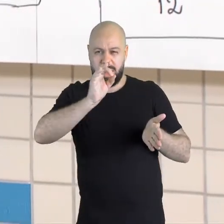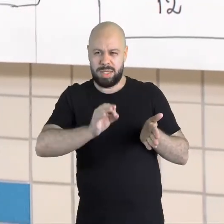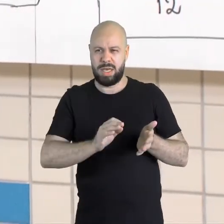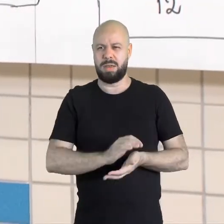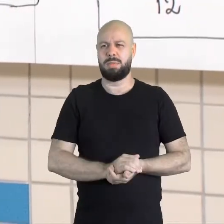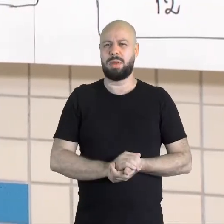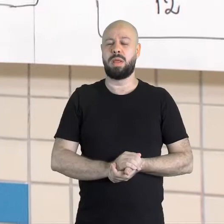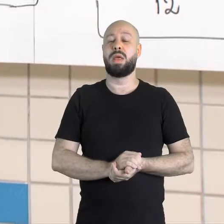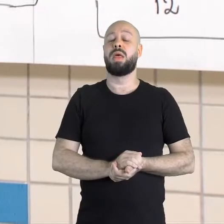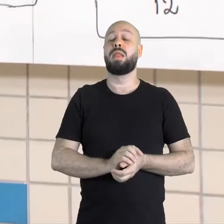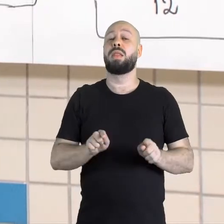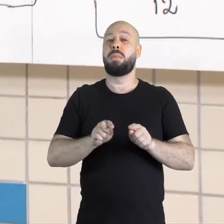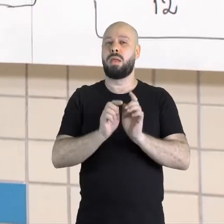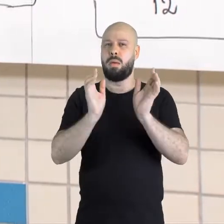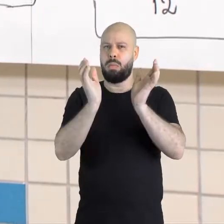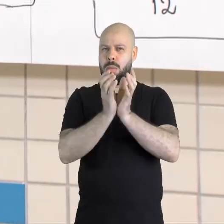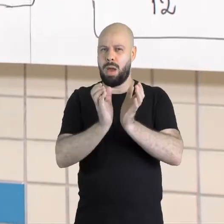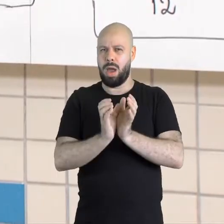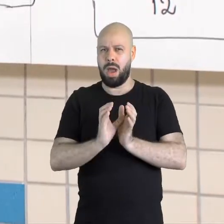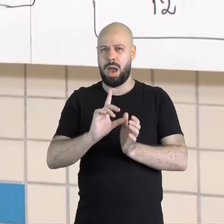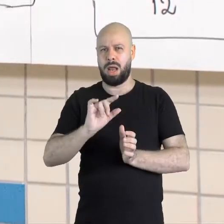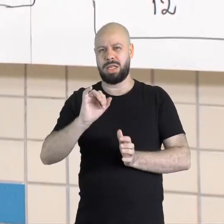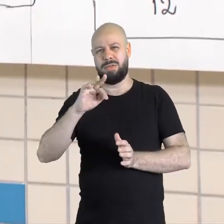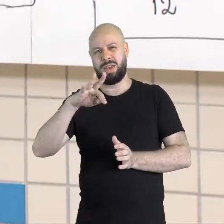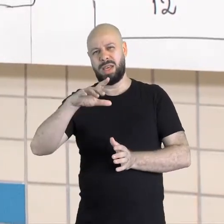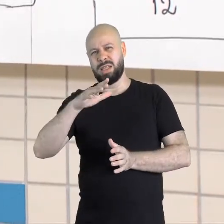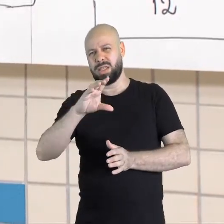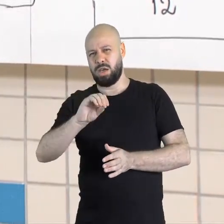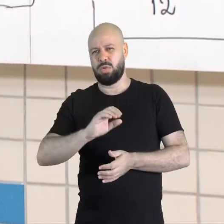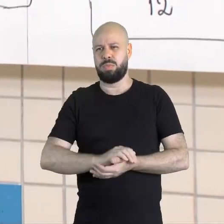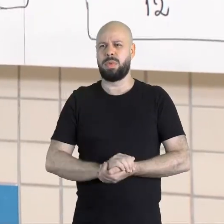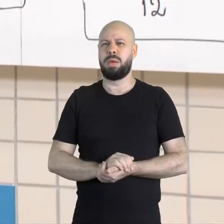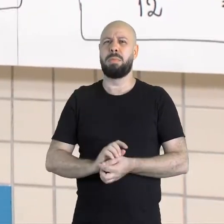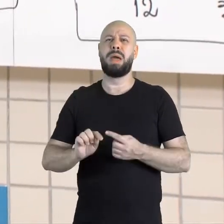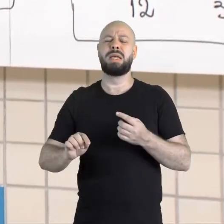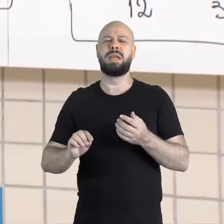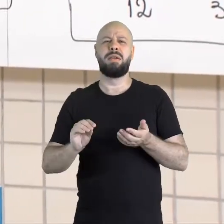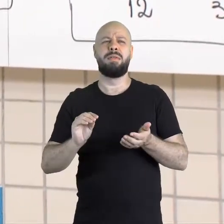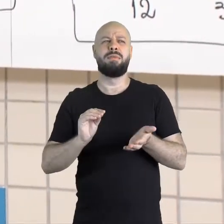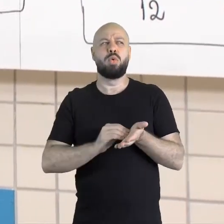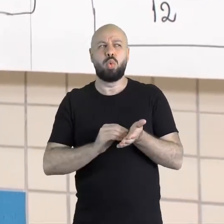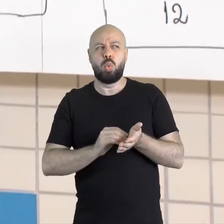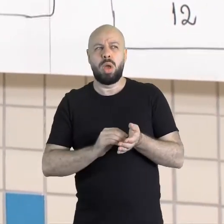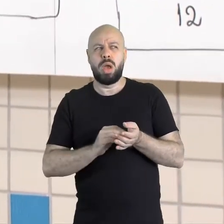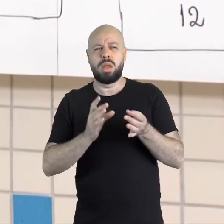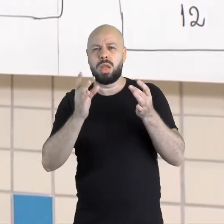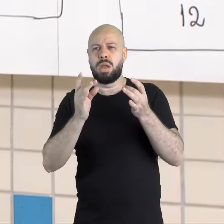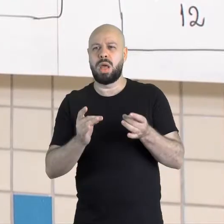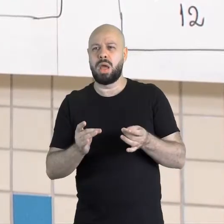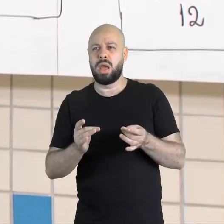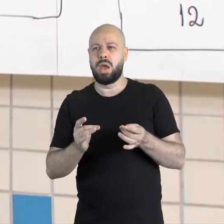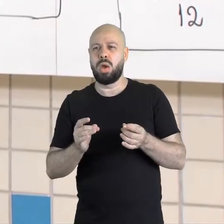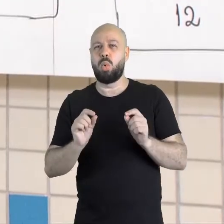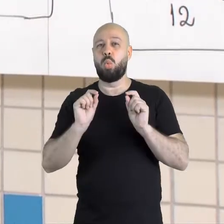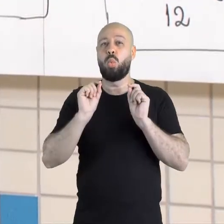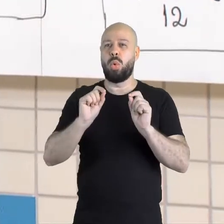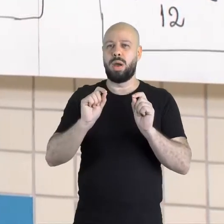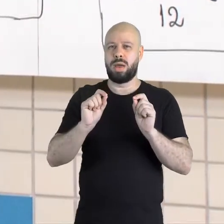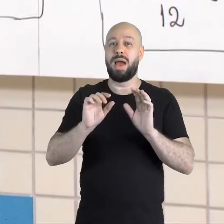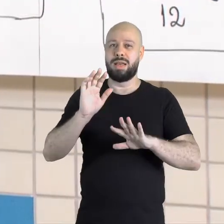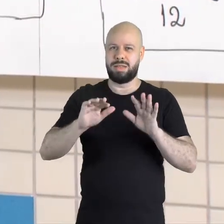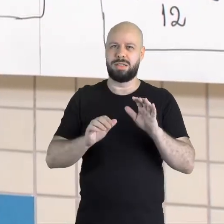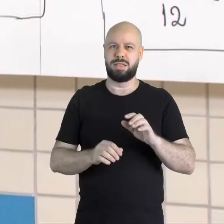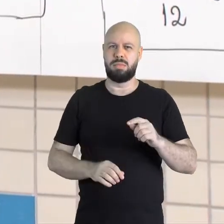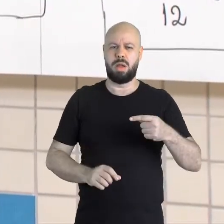a classificação. Ah, faltou um detalhe, sabe? Que é fração, quando o denominador é 10, 100